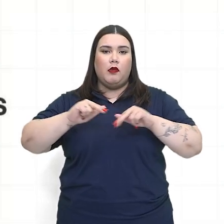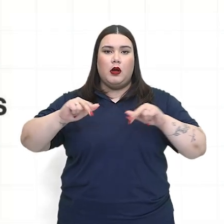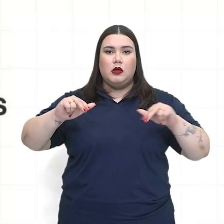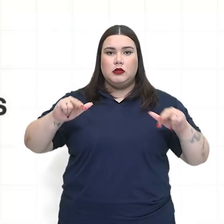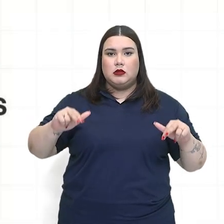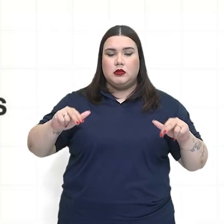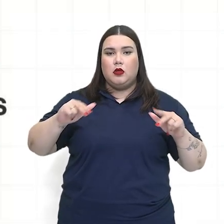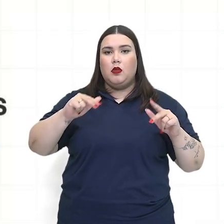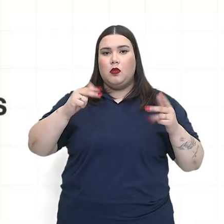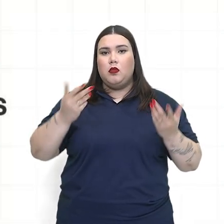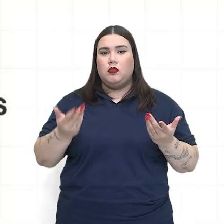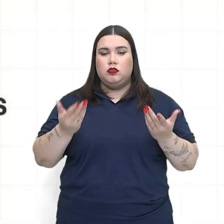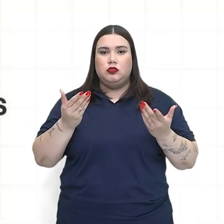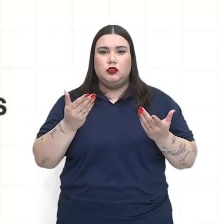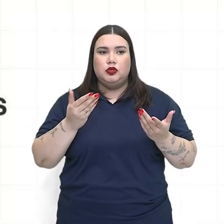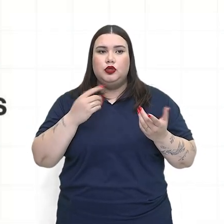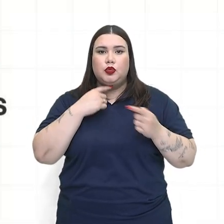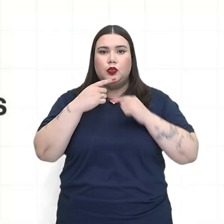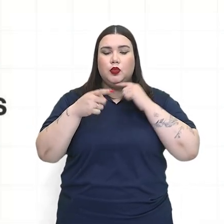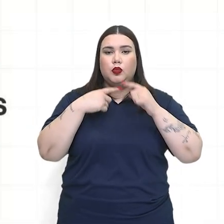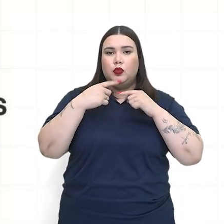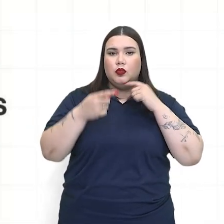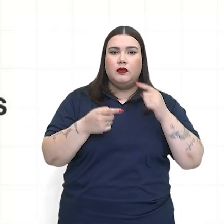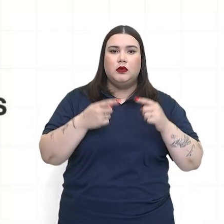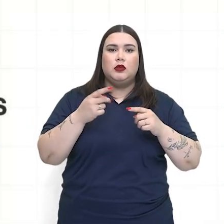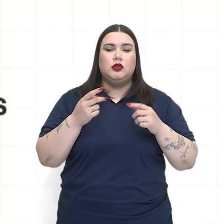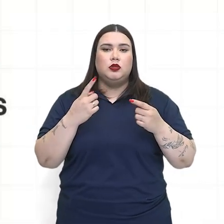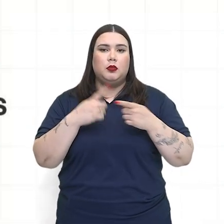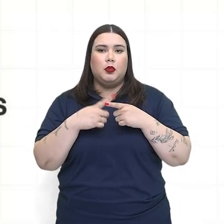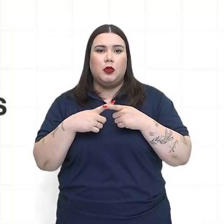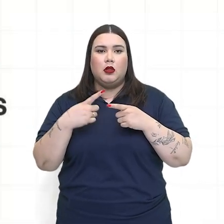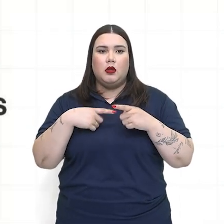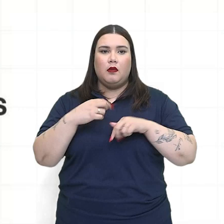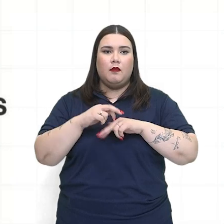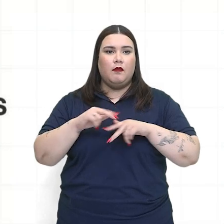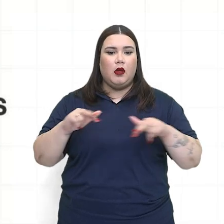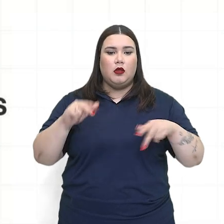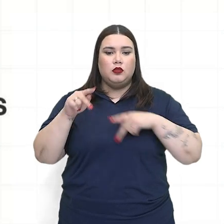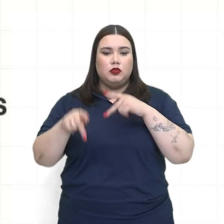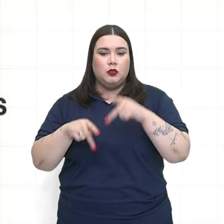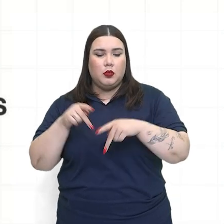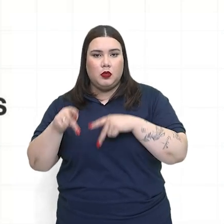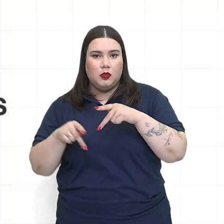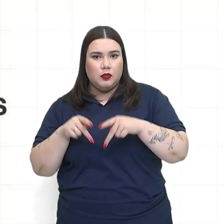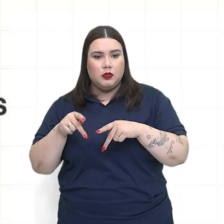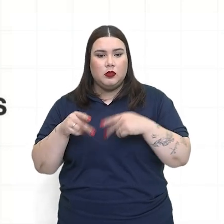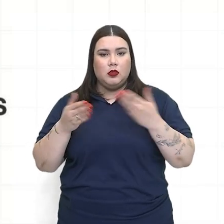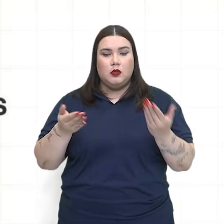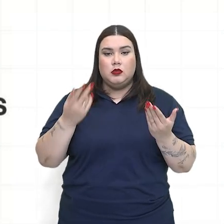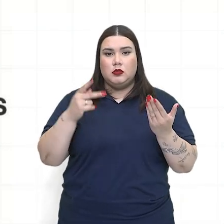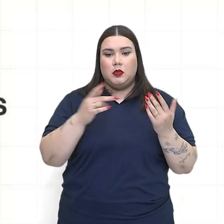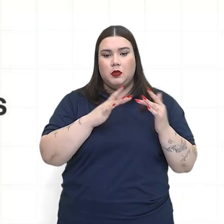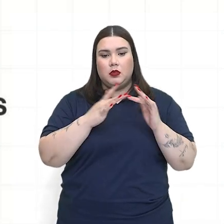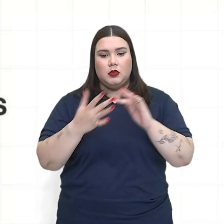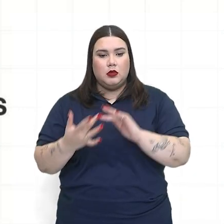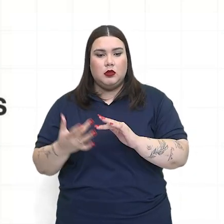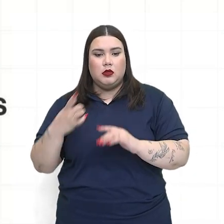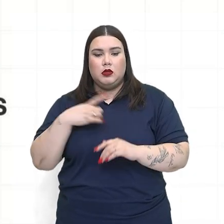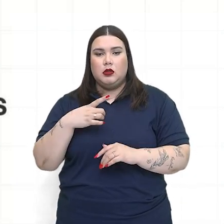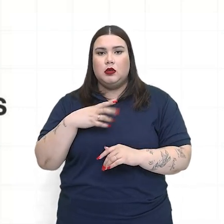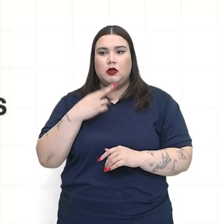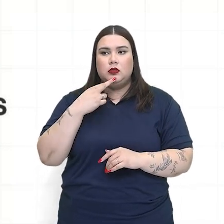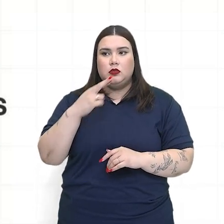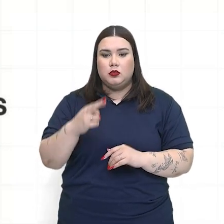ela gera uma diversidade de respostas, de povos, que de acordo com o seu chão, o seu contexto, vão dar uma